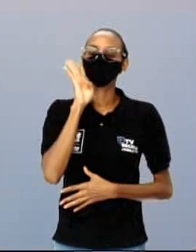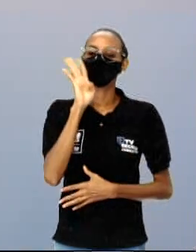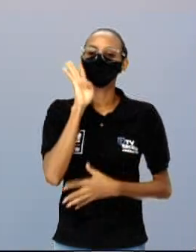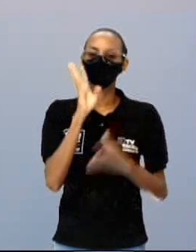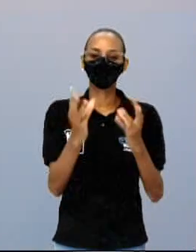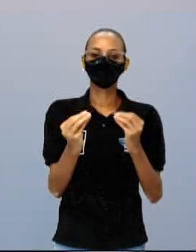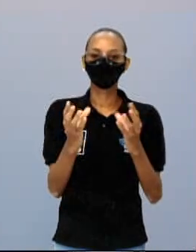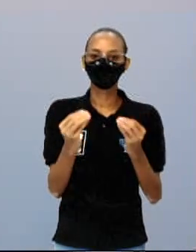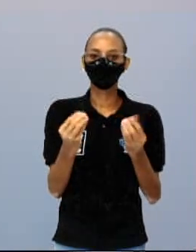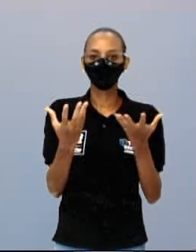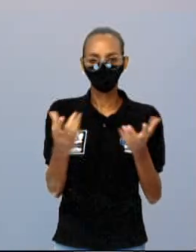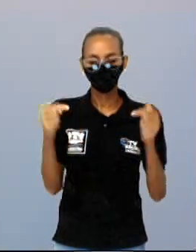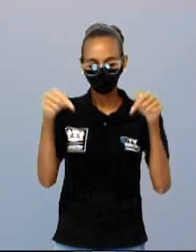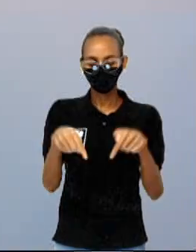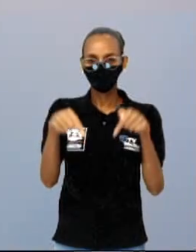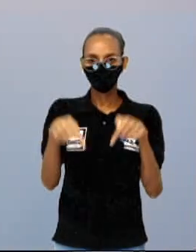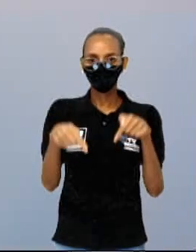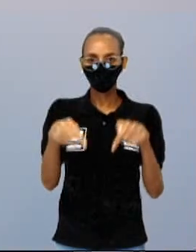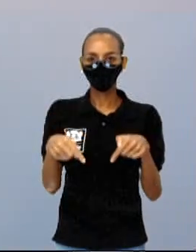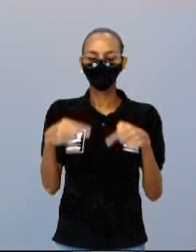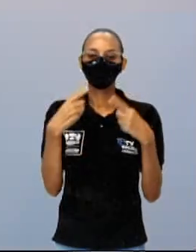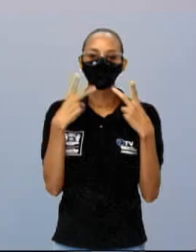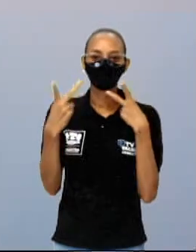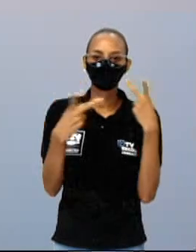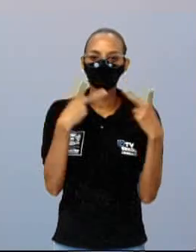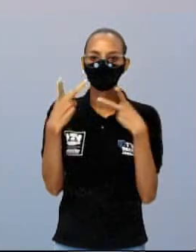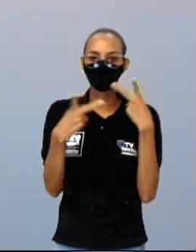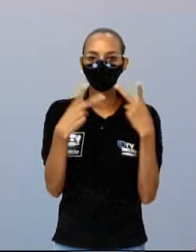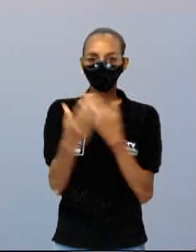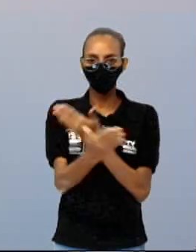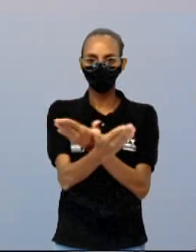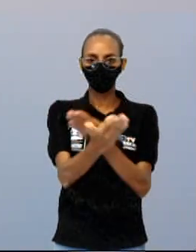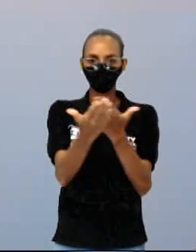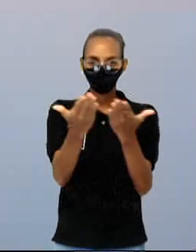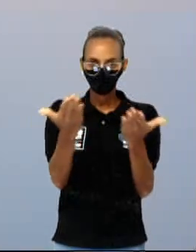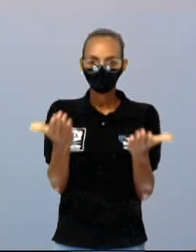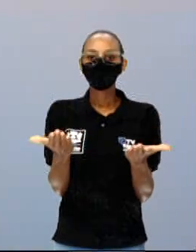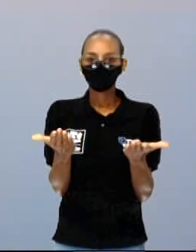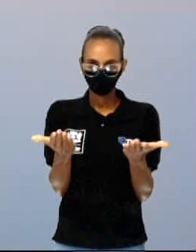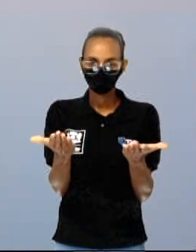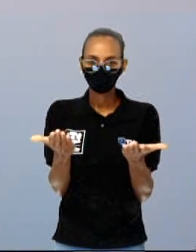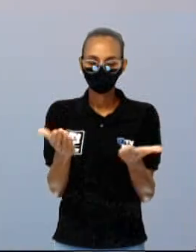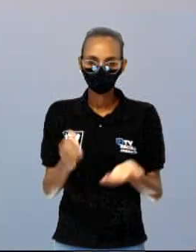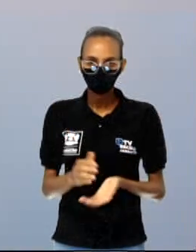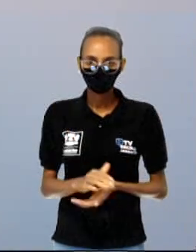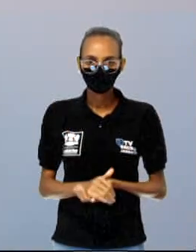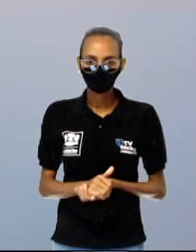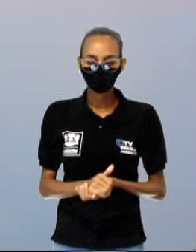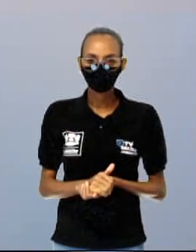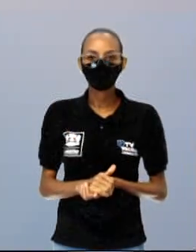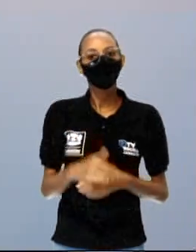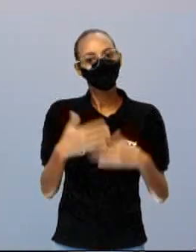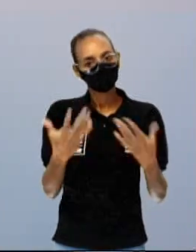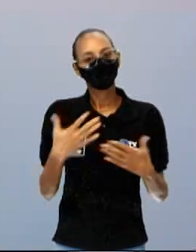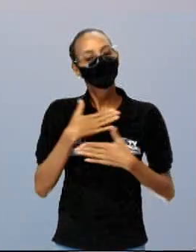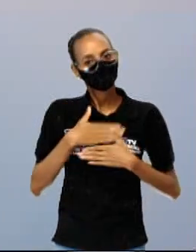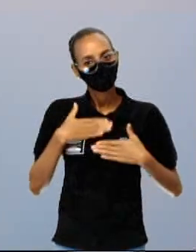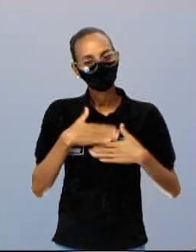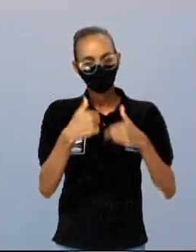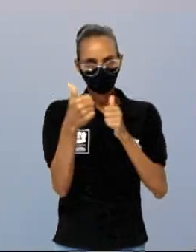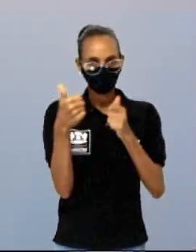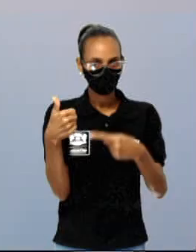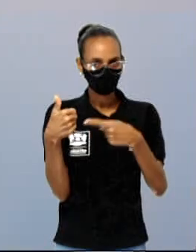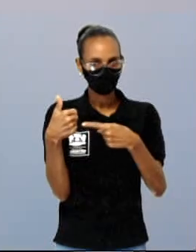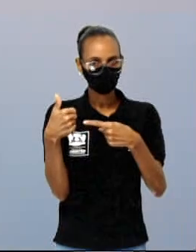estar aqui falando com vocês, falando para vocês. Esperamos que vocês tenham curtido, beleza?